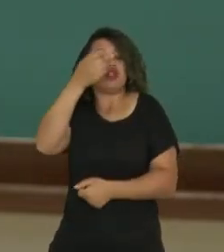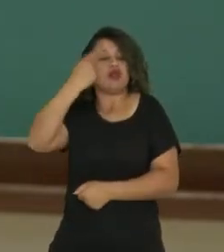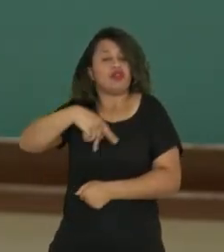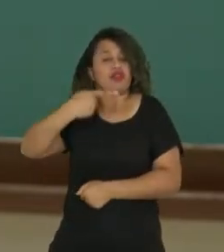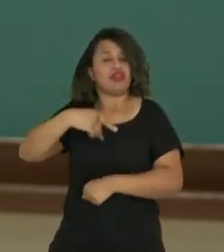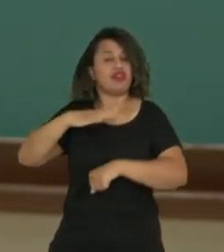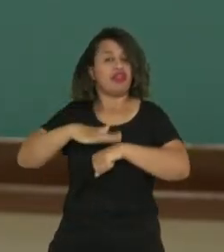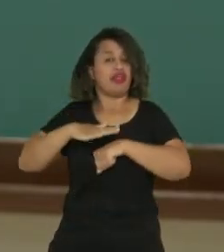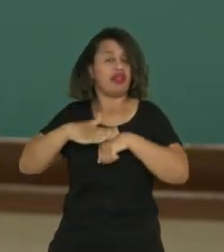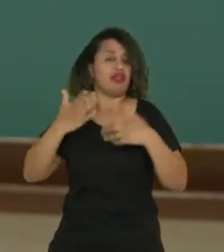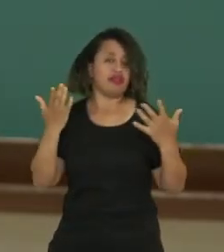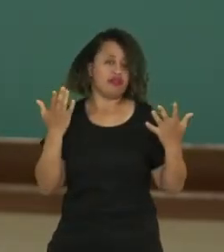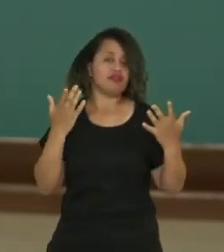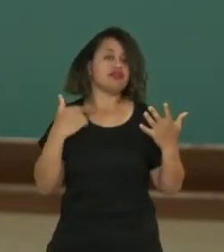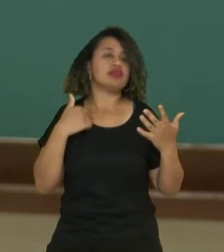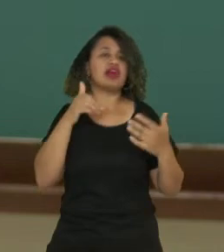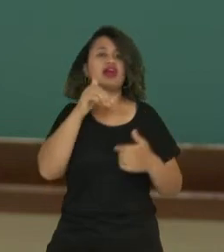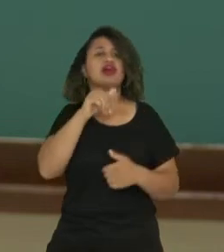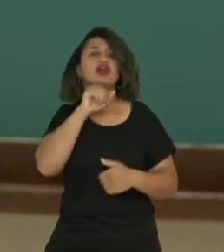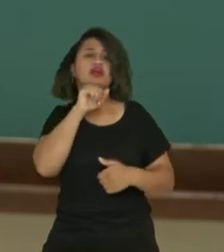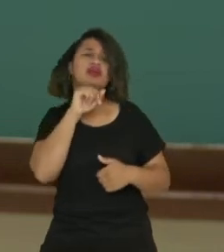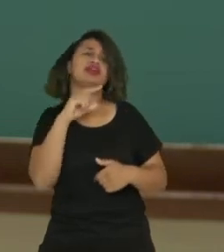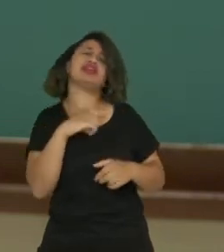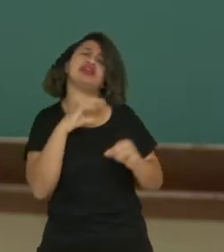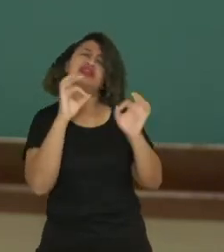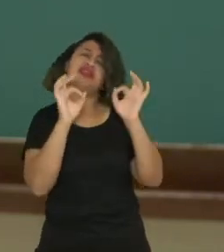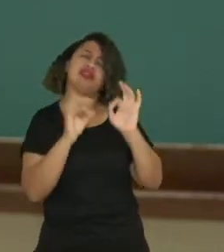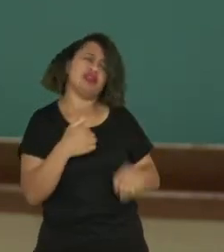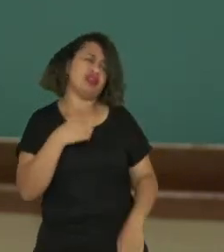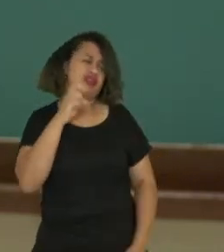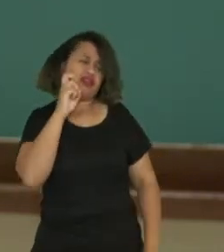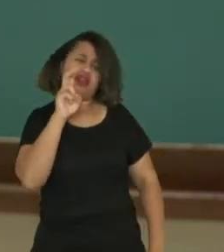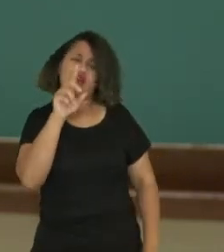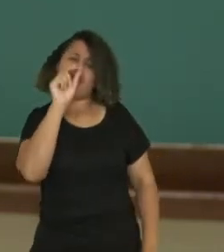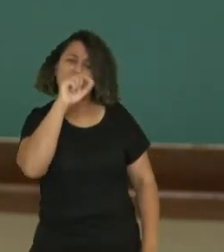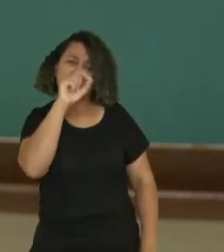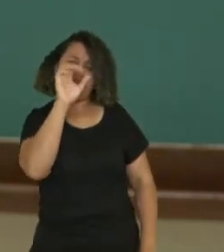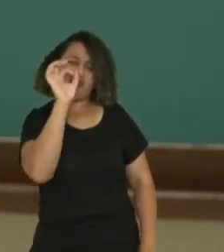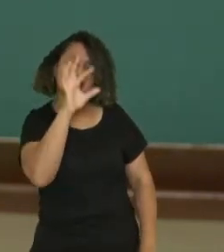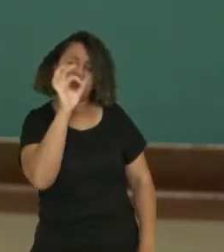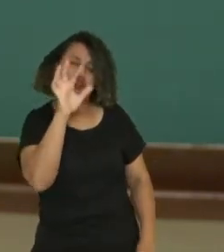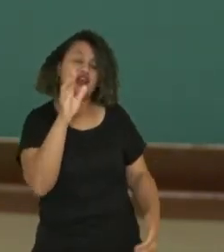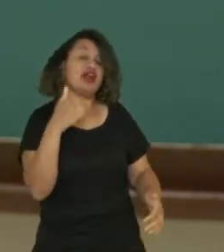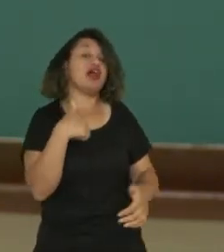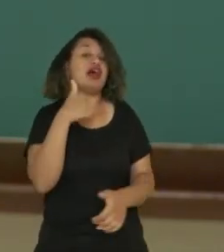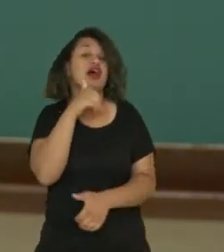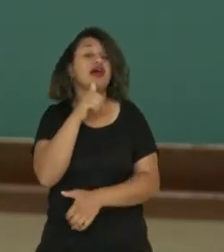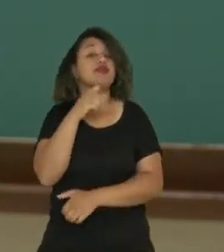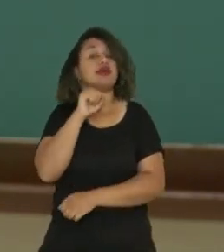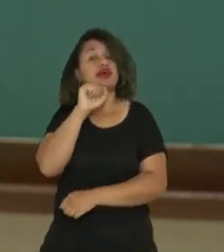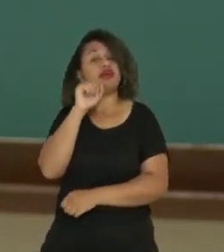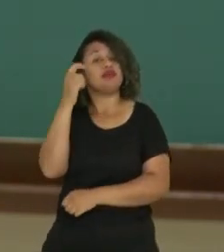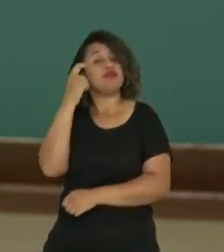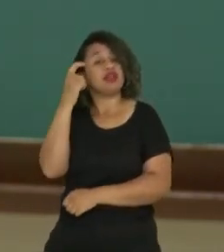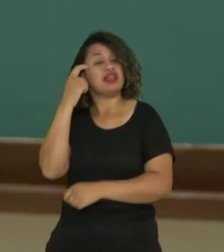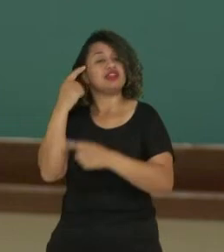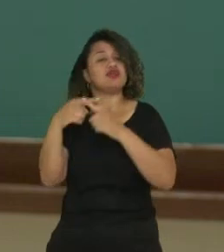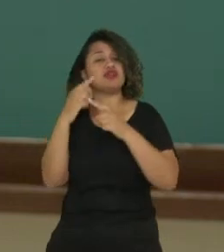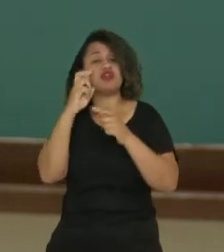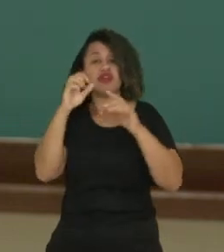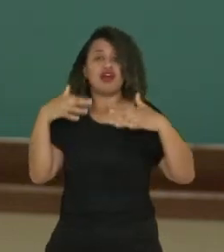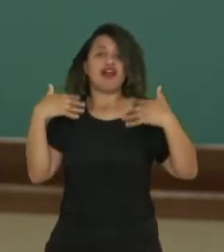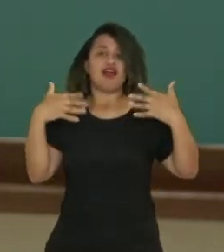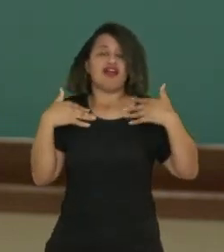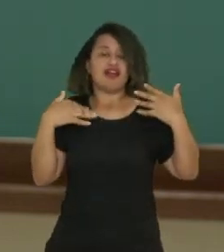exemplo. Aqui, ó, da mãe. Com certeza viu passarinho verde. É o que a mãe pensa diante da alegria.